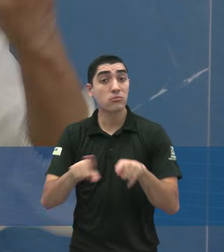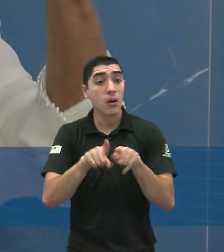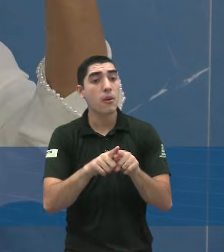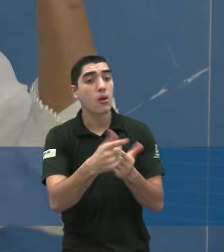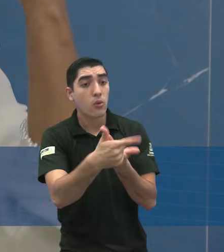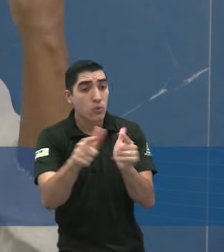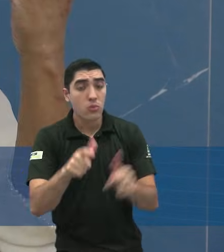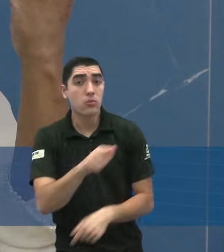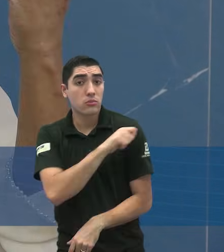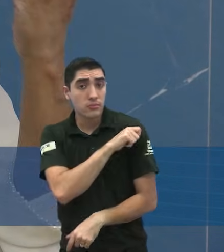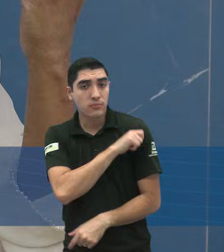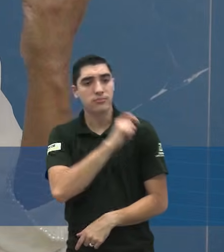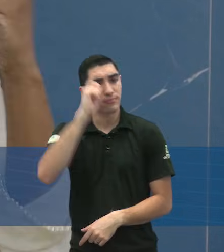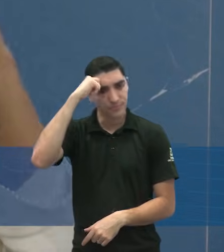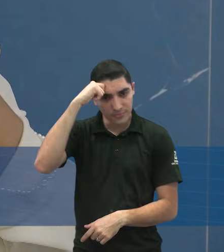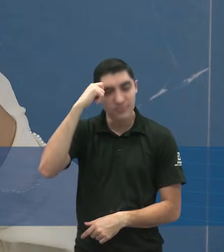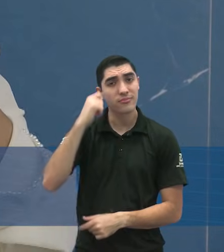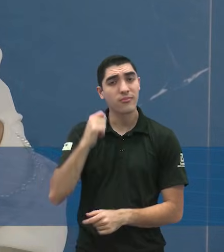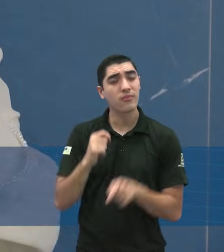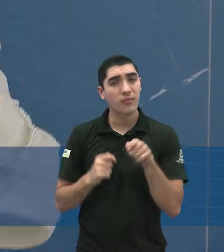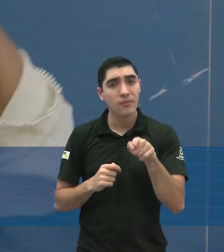como foram sempre